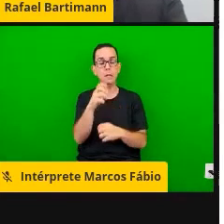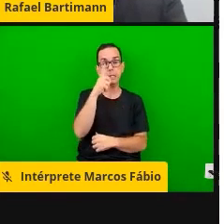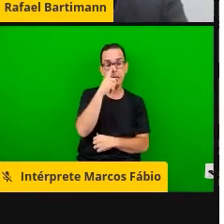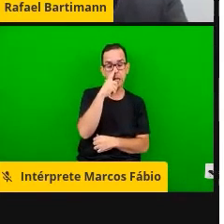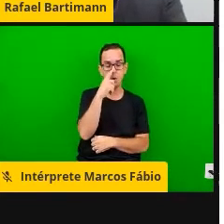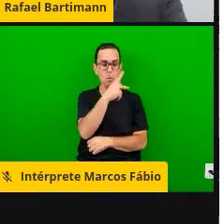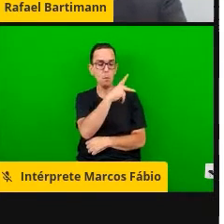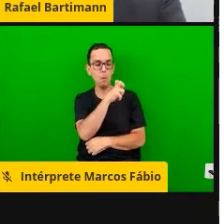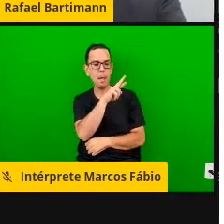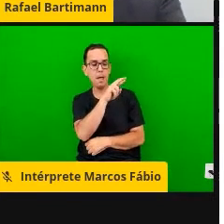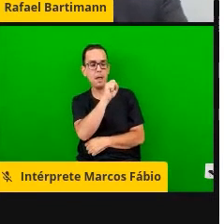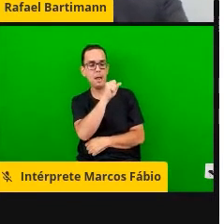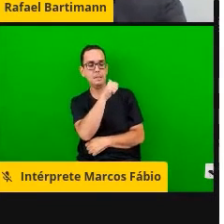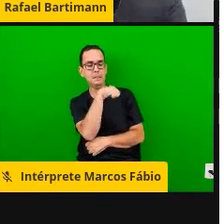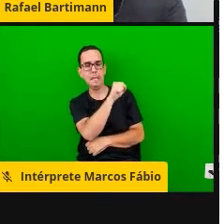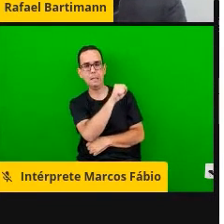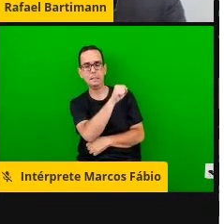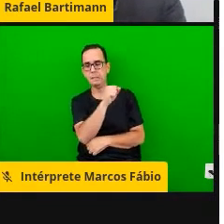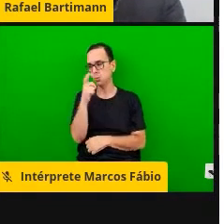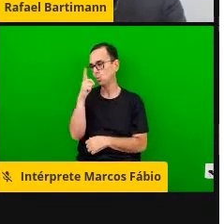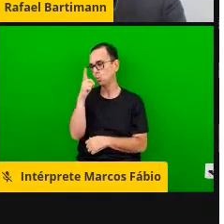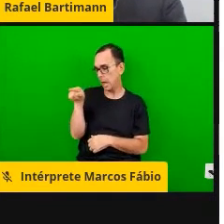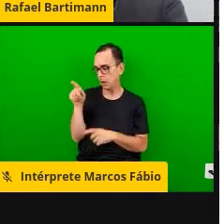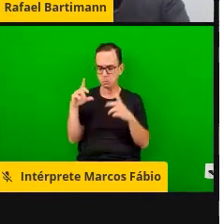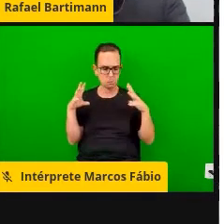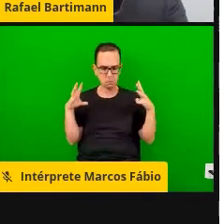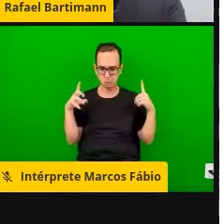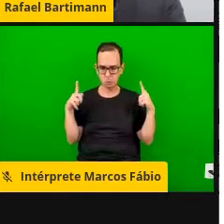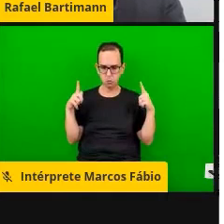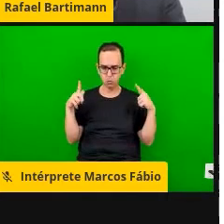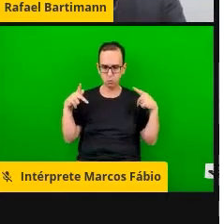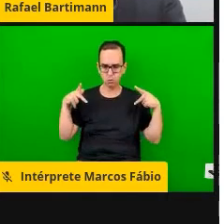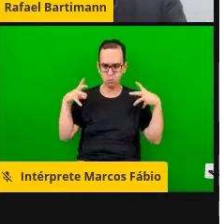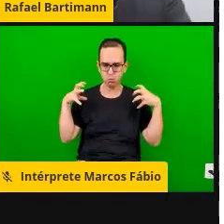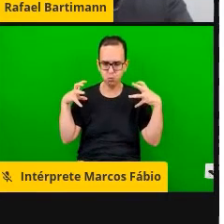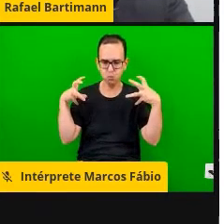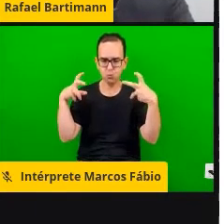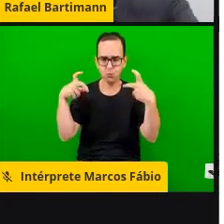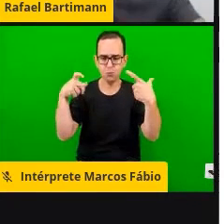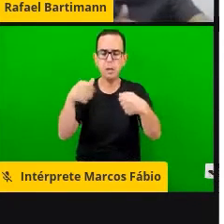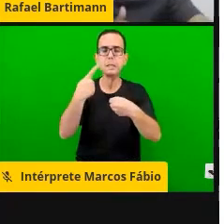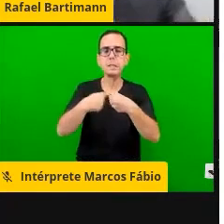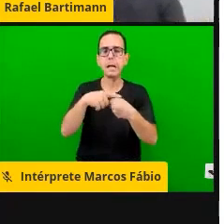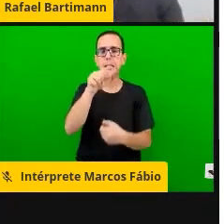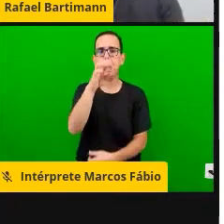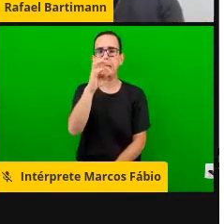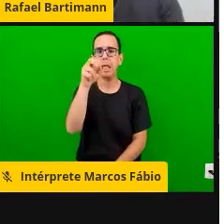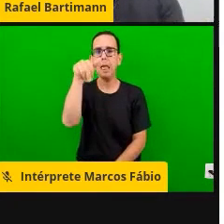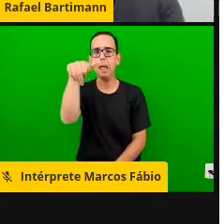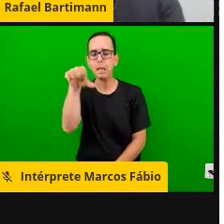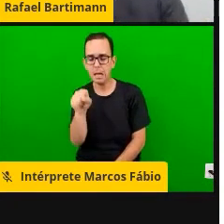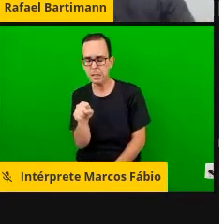estavam sendo conduzidos até as planícies de Maratona, próximas da cidade de Atenas. Os gregos se posicionam no alto de